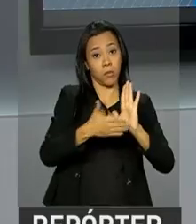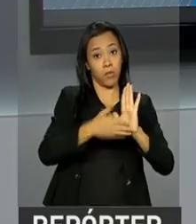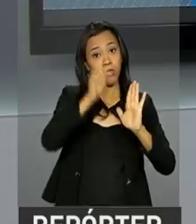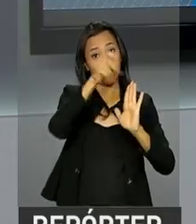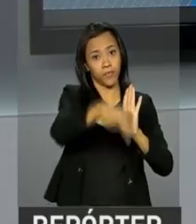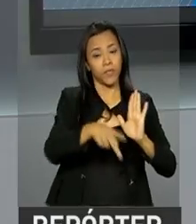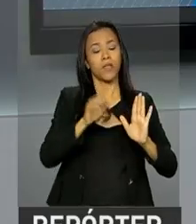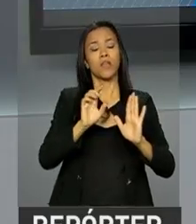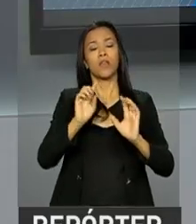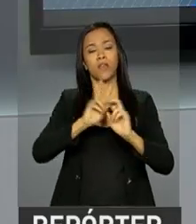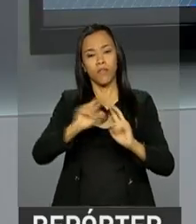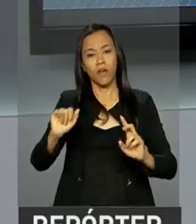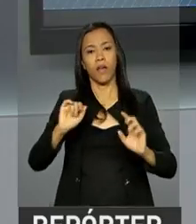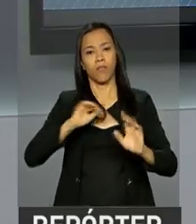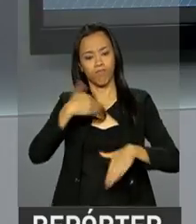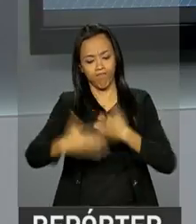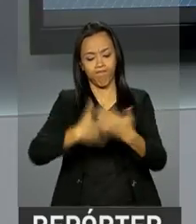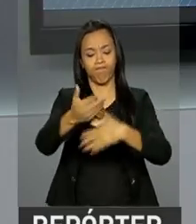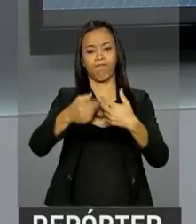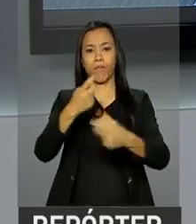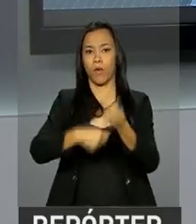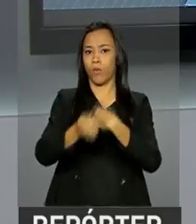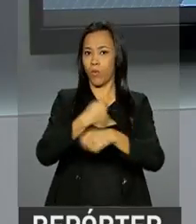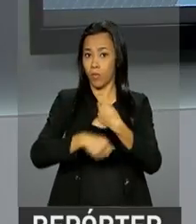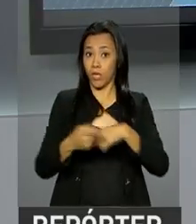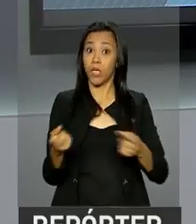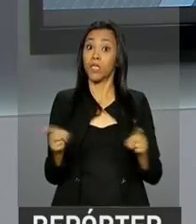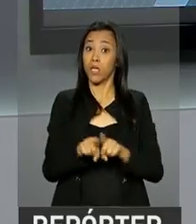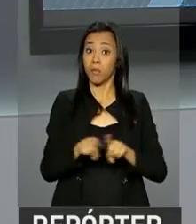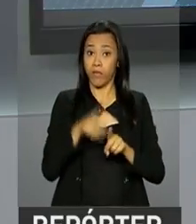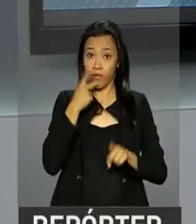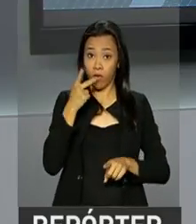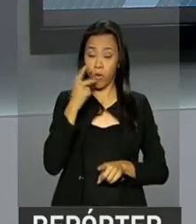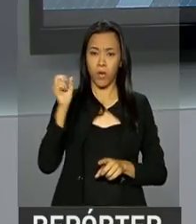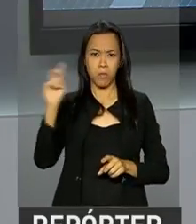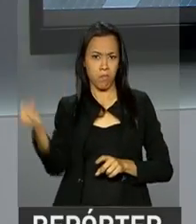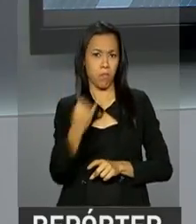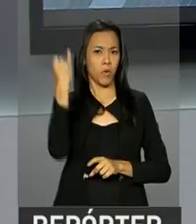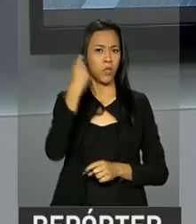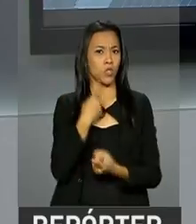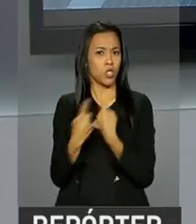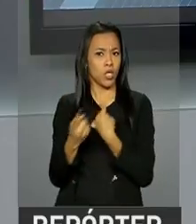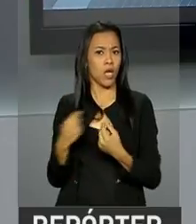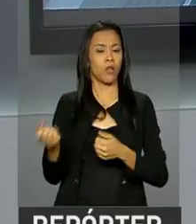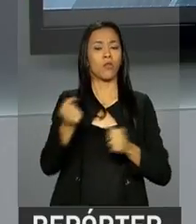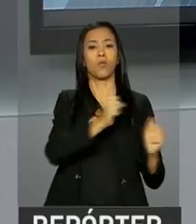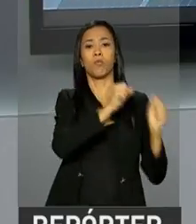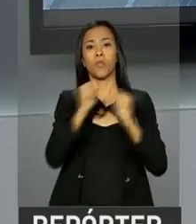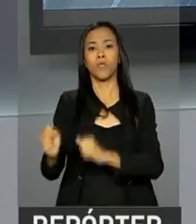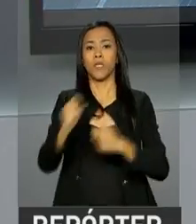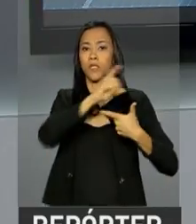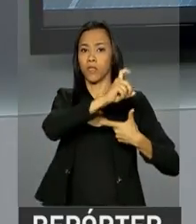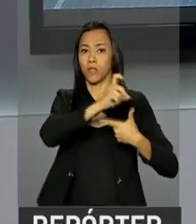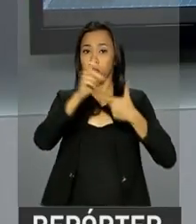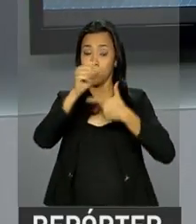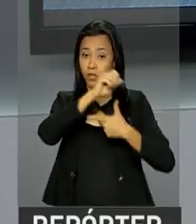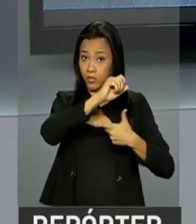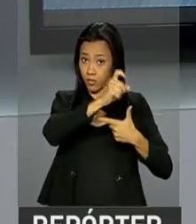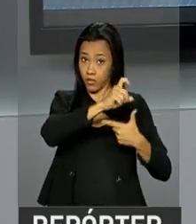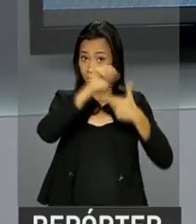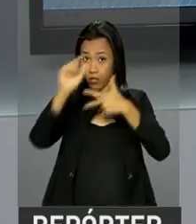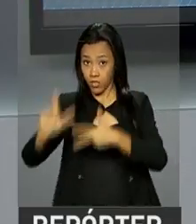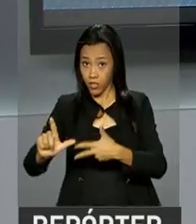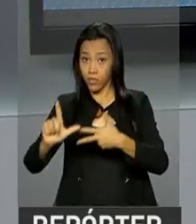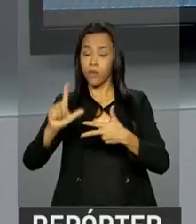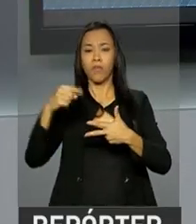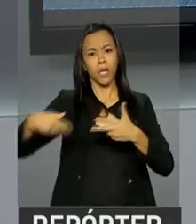do crescimento econômico michel temer ressaltou a importância do diálogo entre os poderes executivo eo legislativo é que as condições de